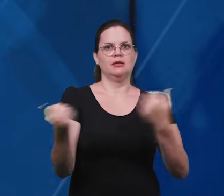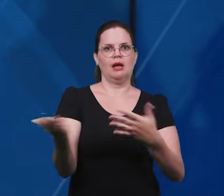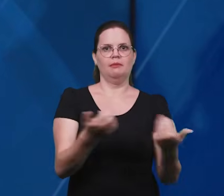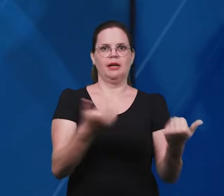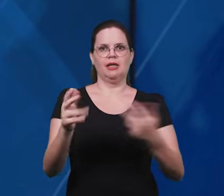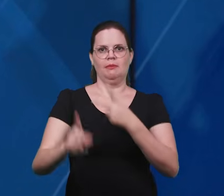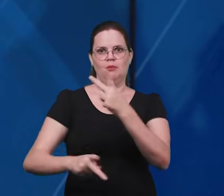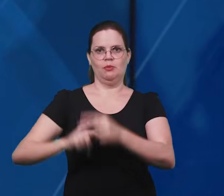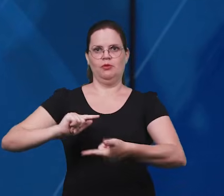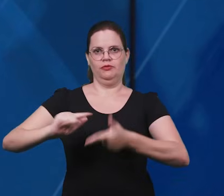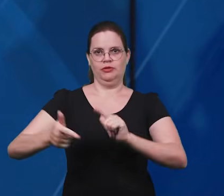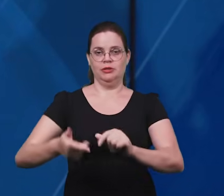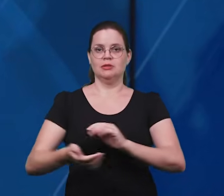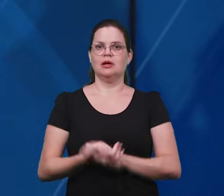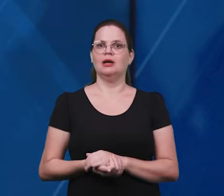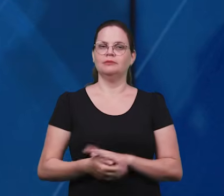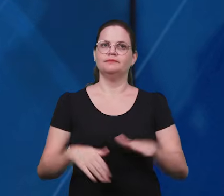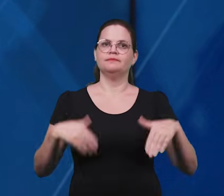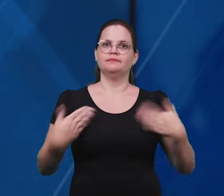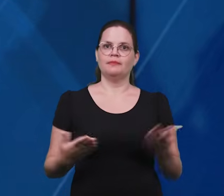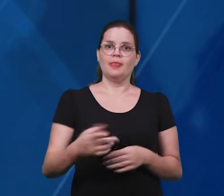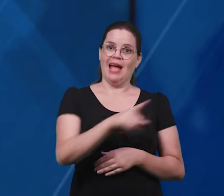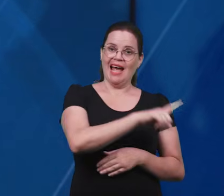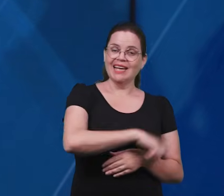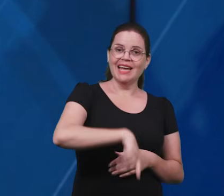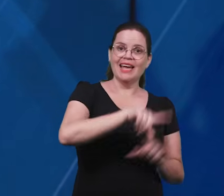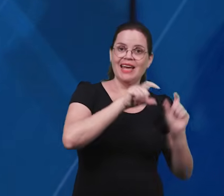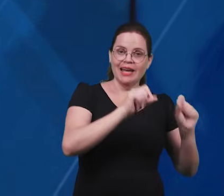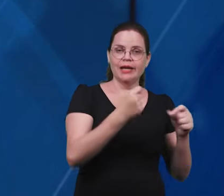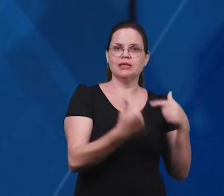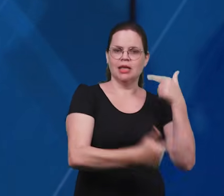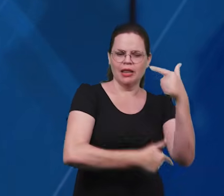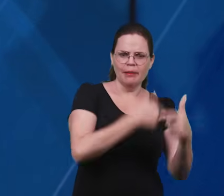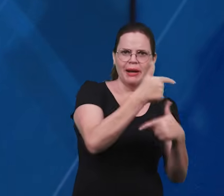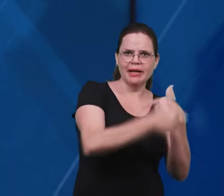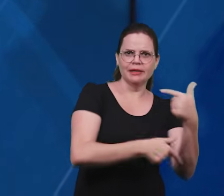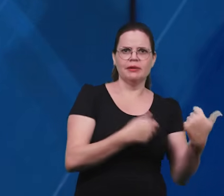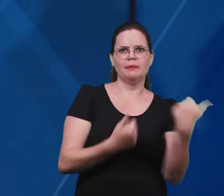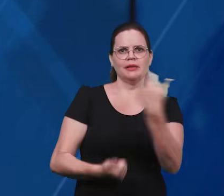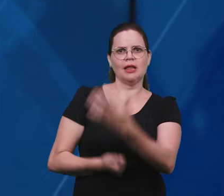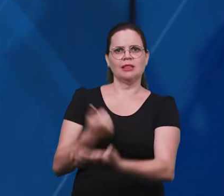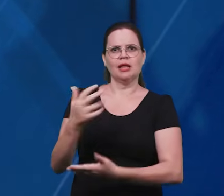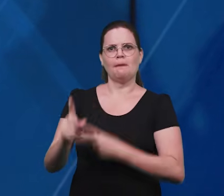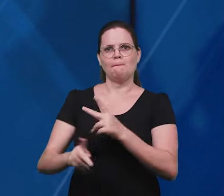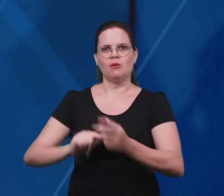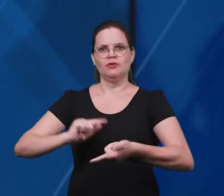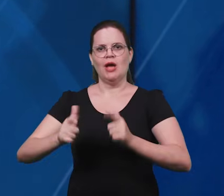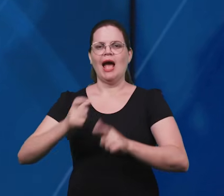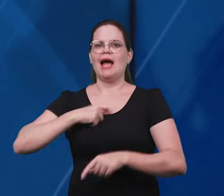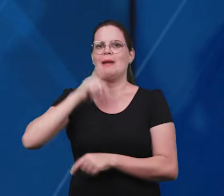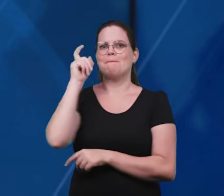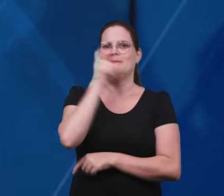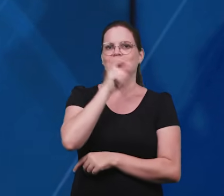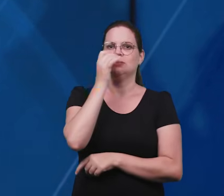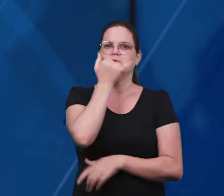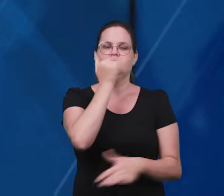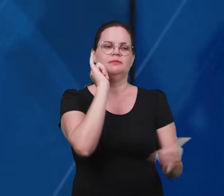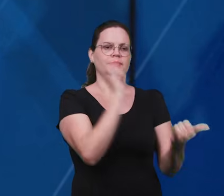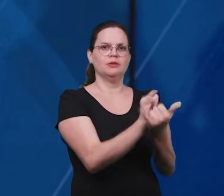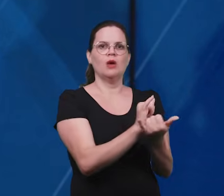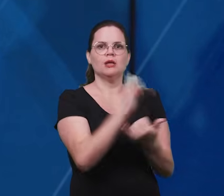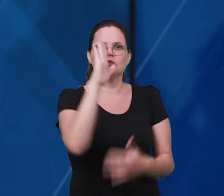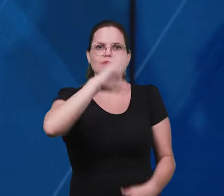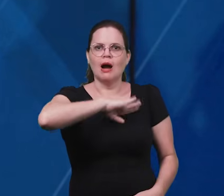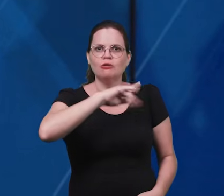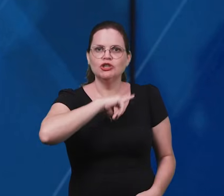eles retiraram a maldição da mentira que pesava sobre eles. Eles retiraram de sobre si essa